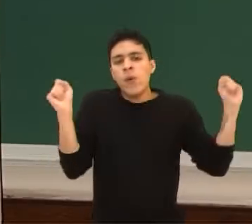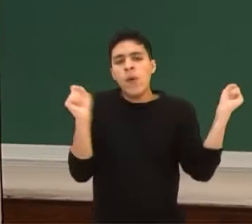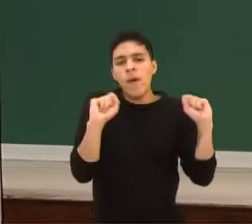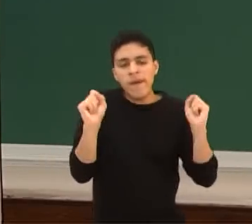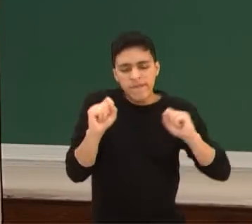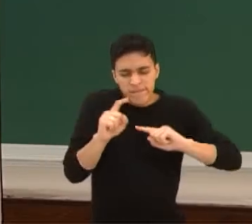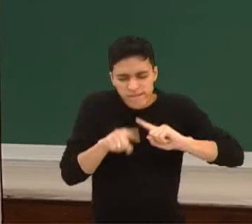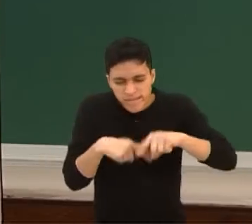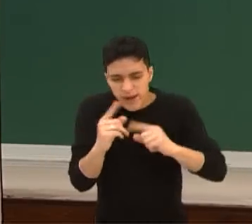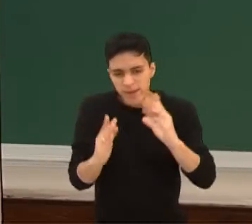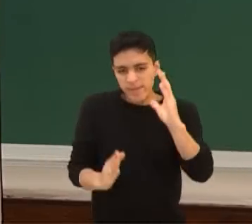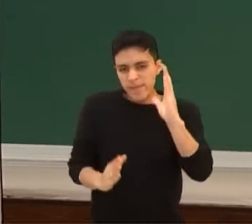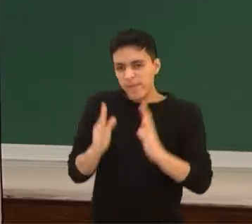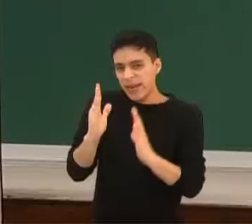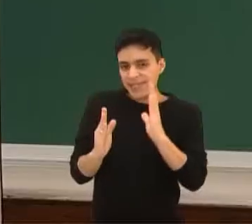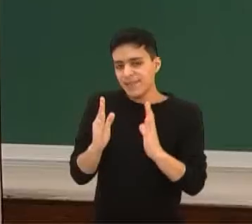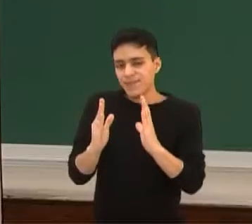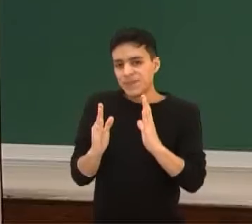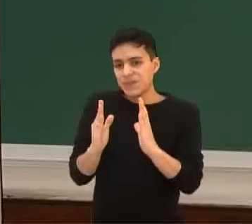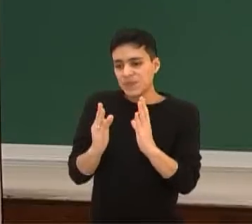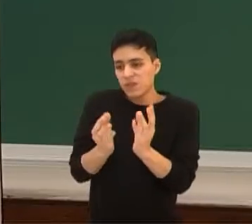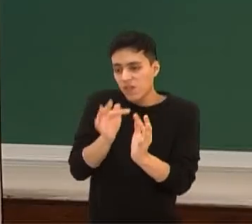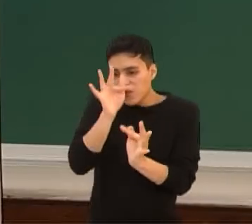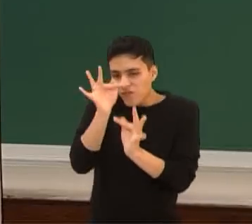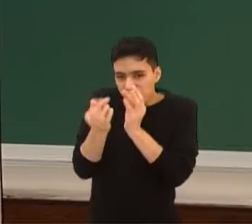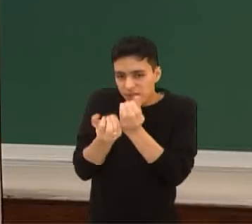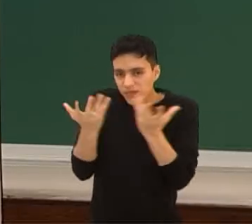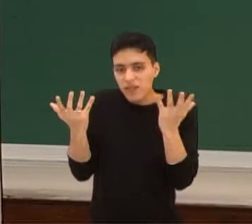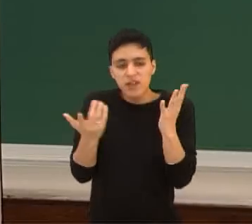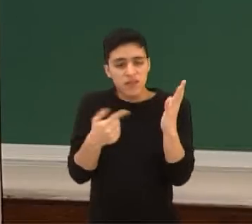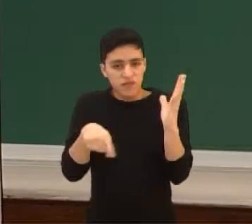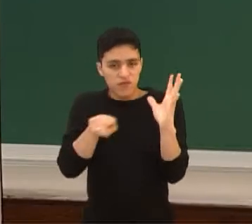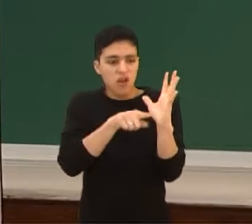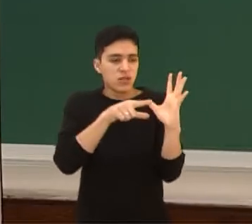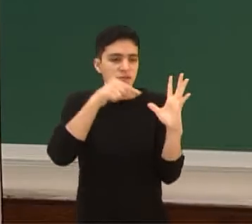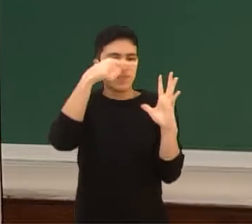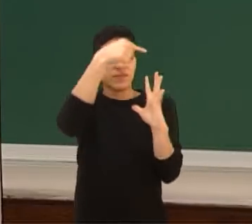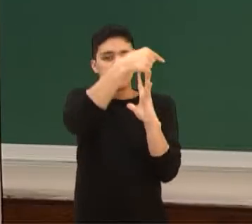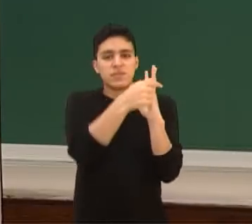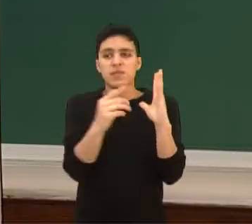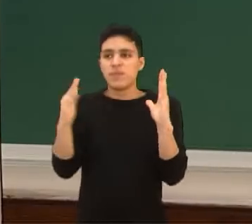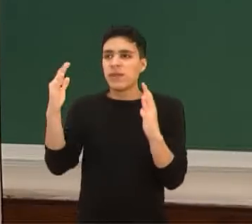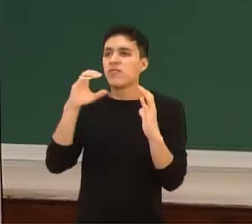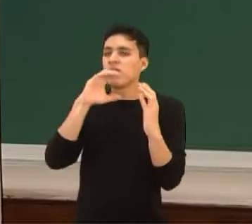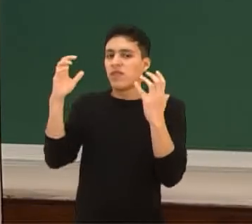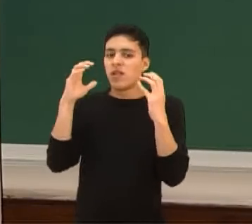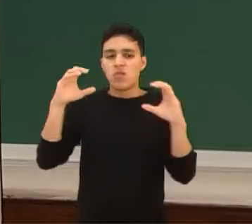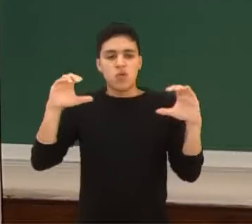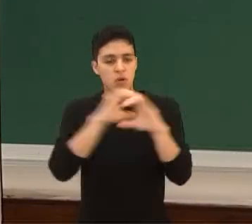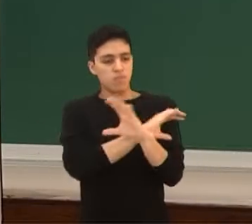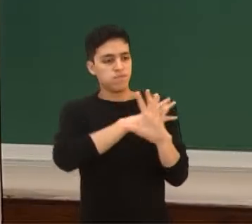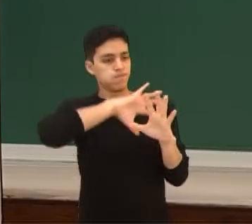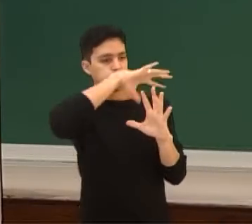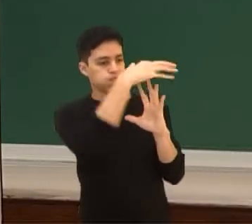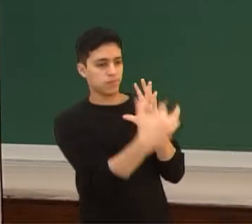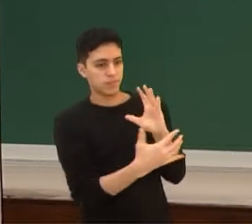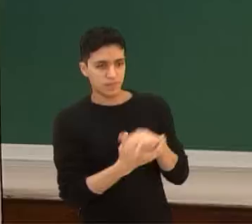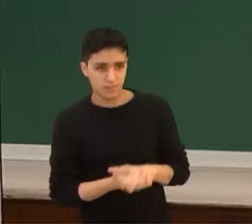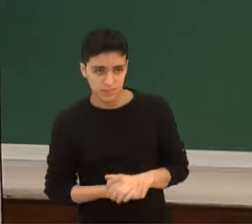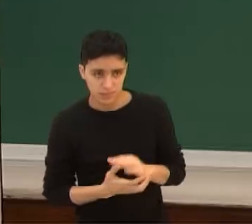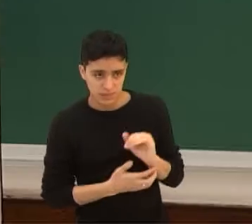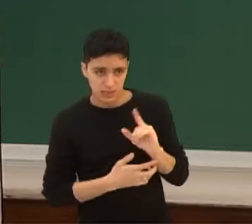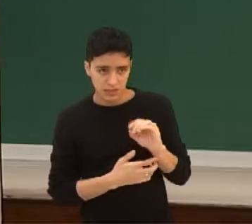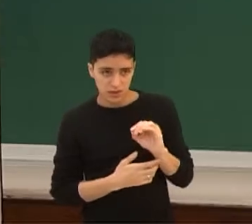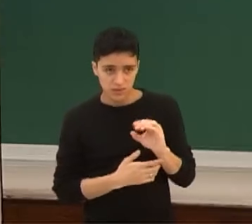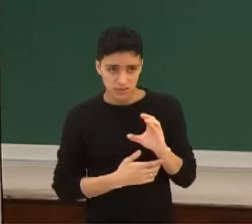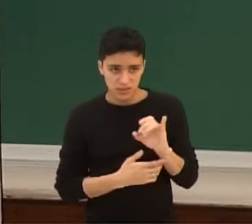e daí lá na primavera ela possa voltar a florir e no verão ter todas as suas folhas completas novamente. Então, caducifólia